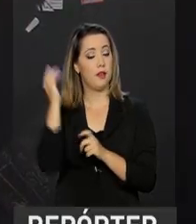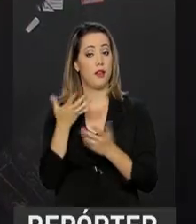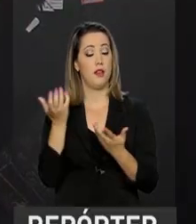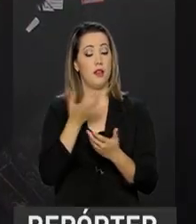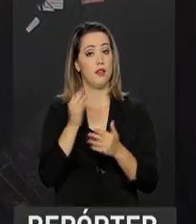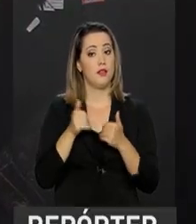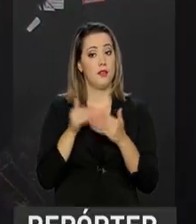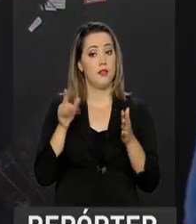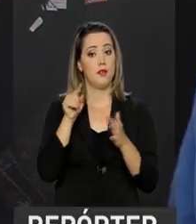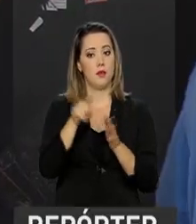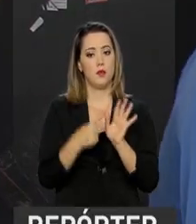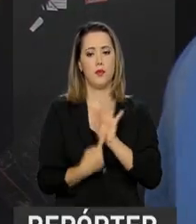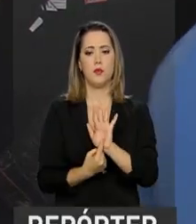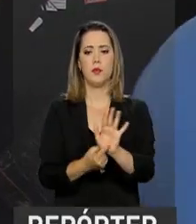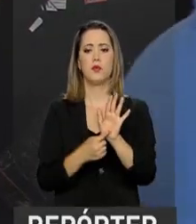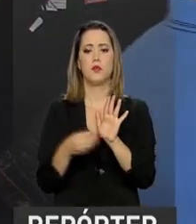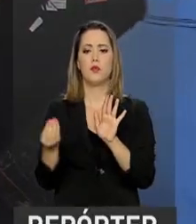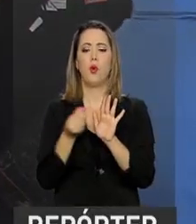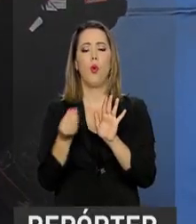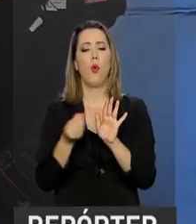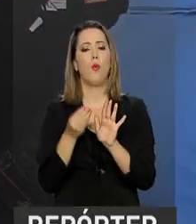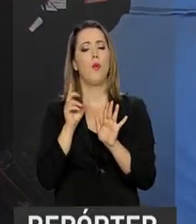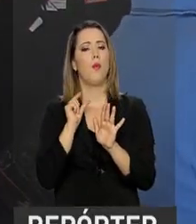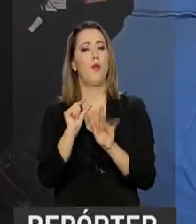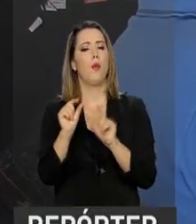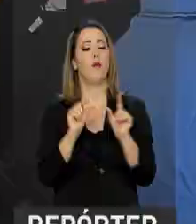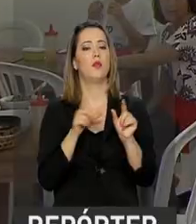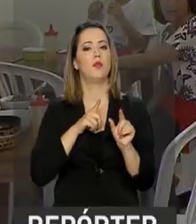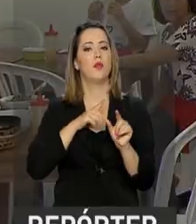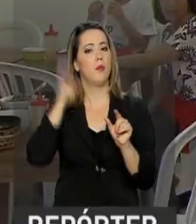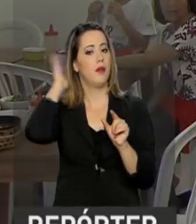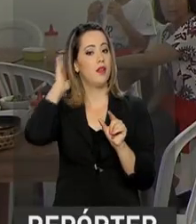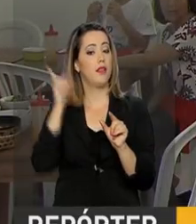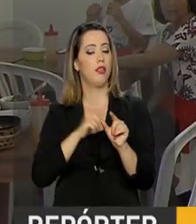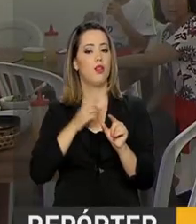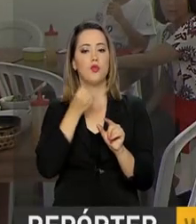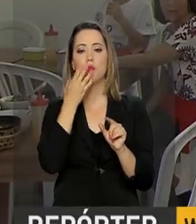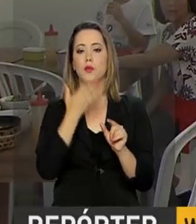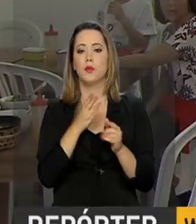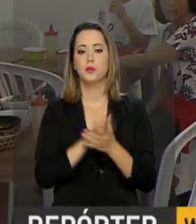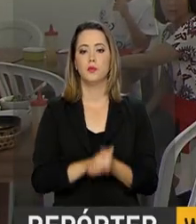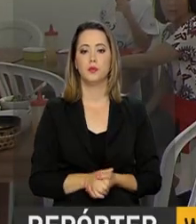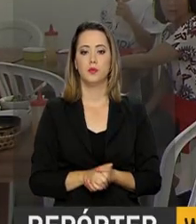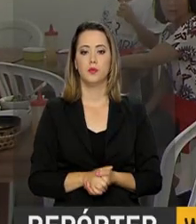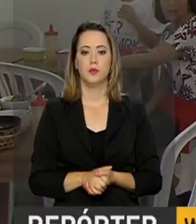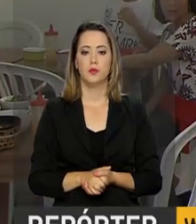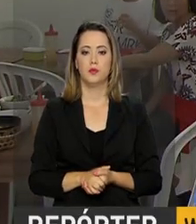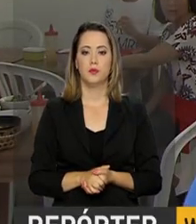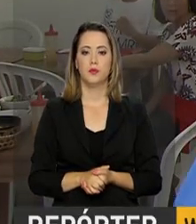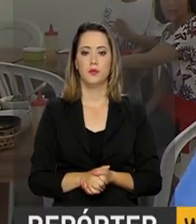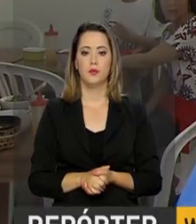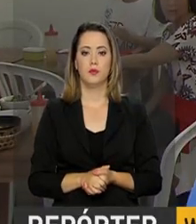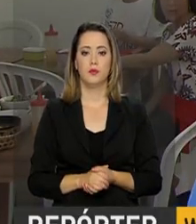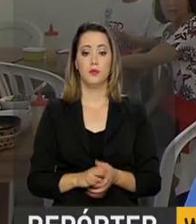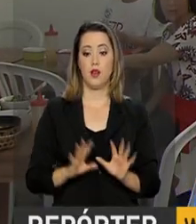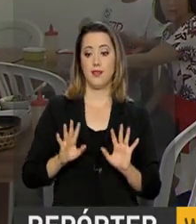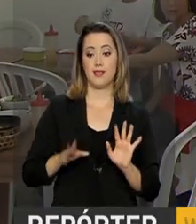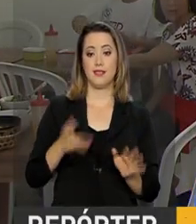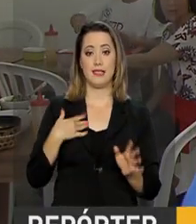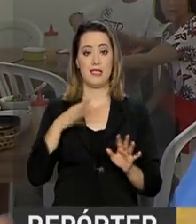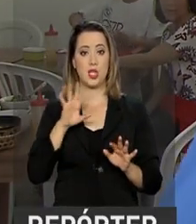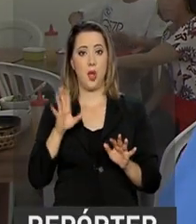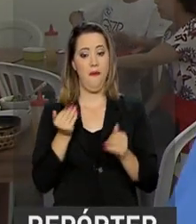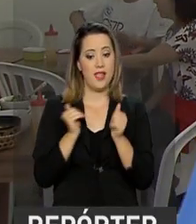apresentar aos brasilienses um pouco do que o Pará tem de bom. Uma coisa assim, muito até um pouco mística, né?